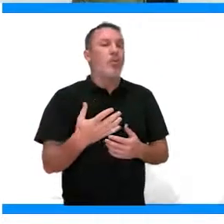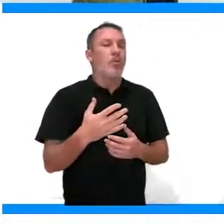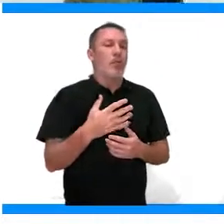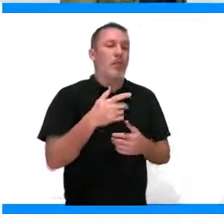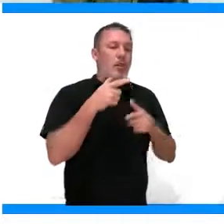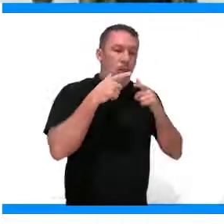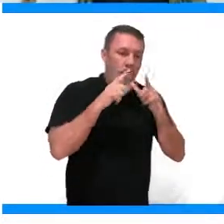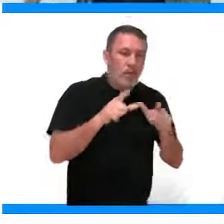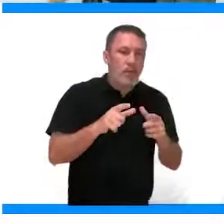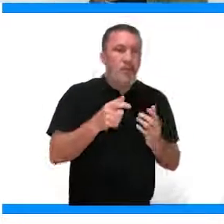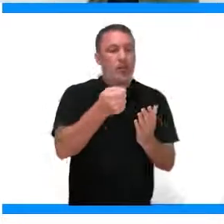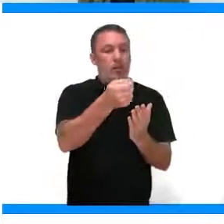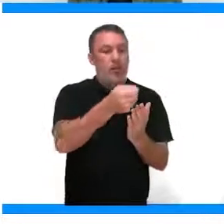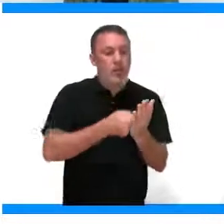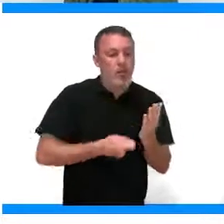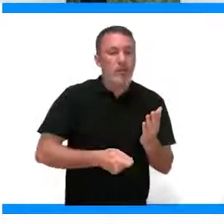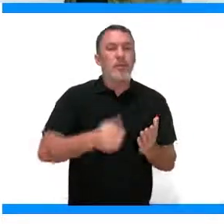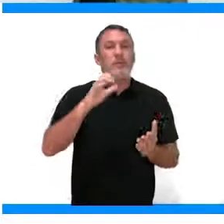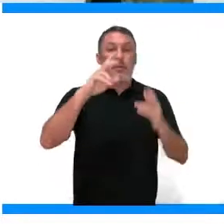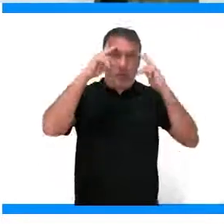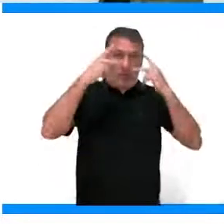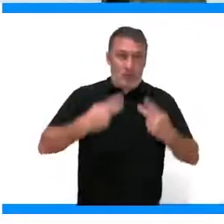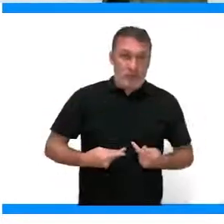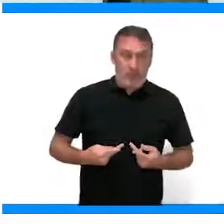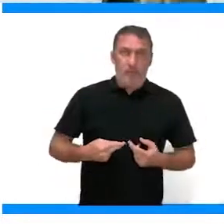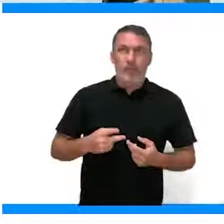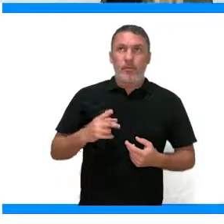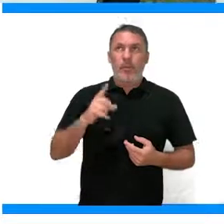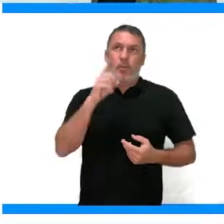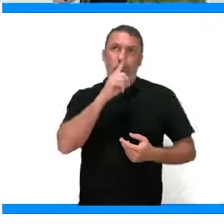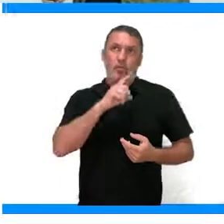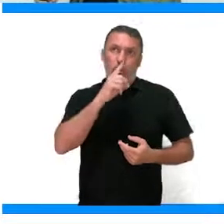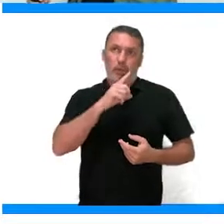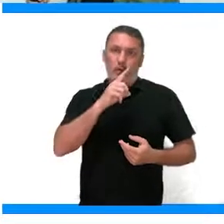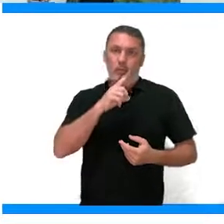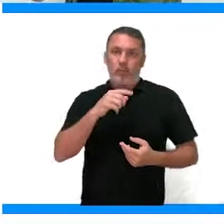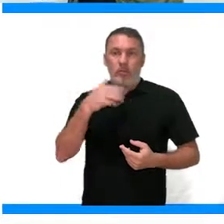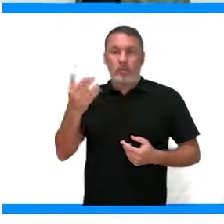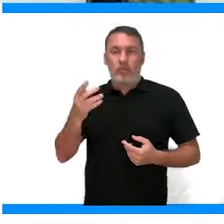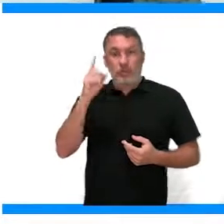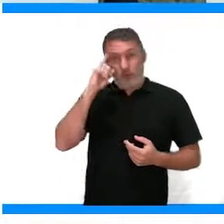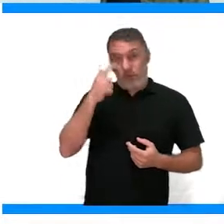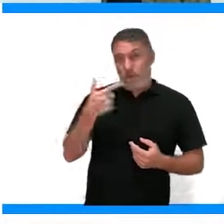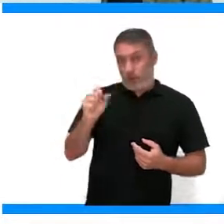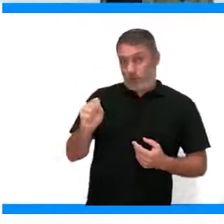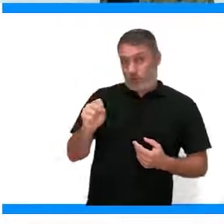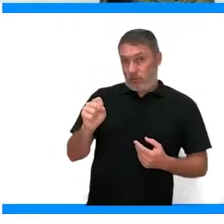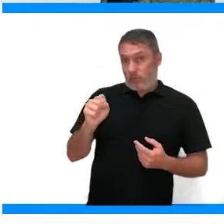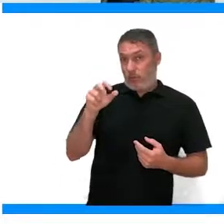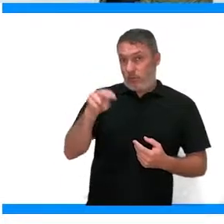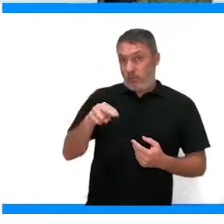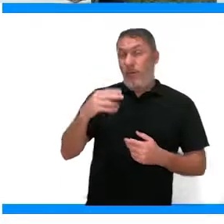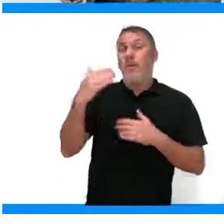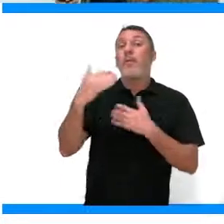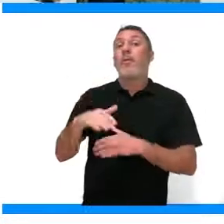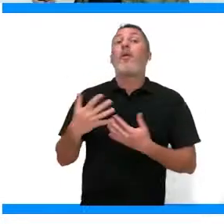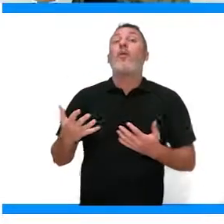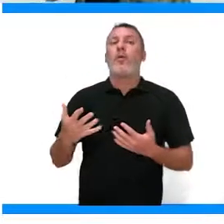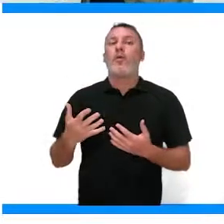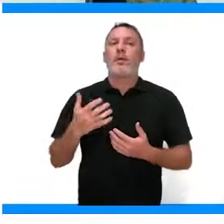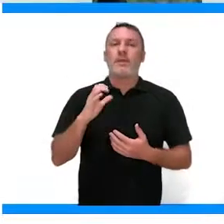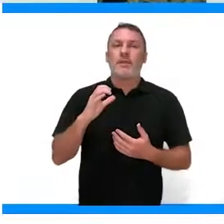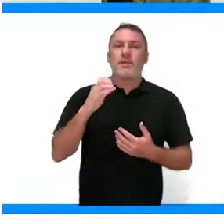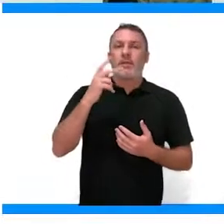redação, ciências humanas. No segundo domingo, dia 28 de novembro, isso agora é 2021, segundo domingo, 28 de novembro, você vai